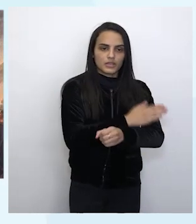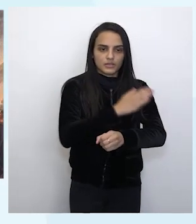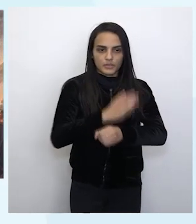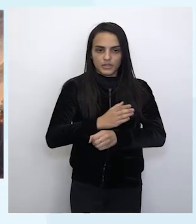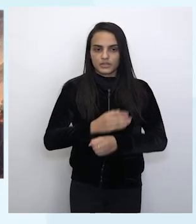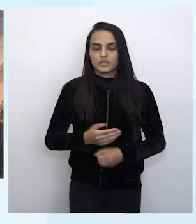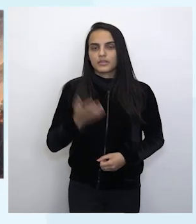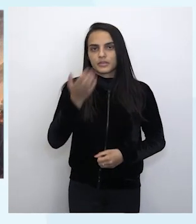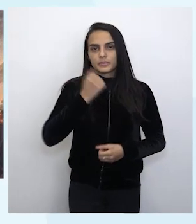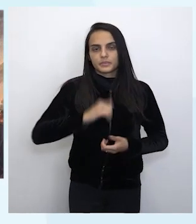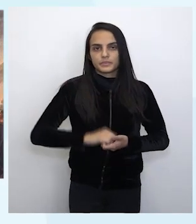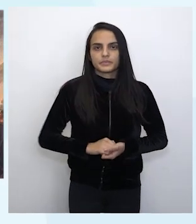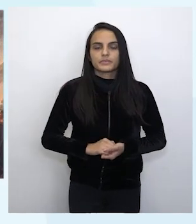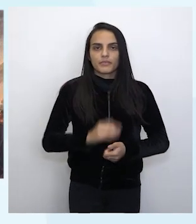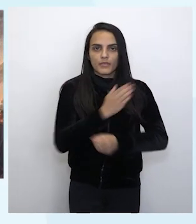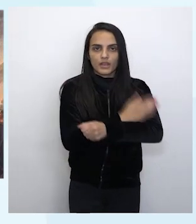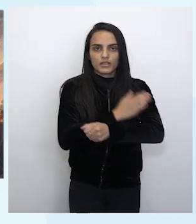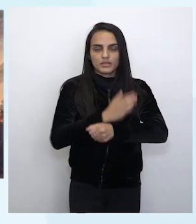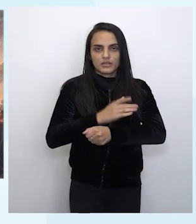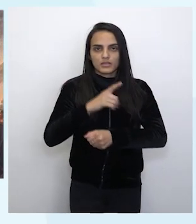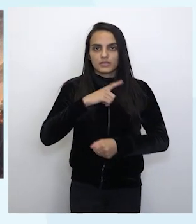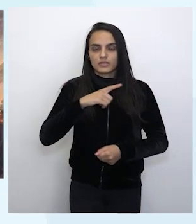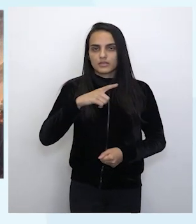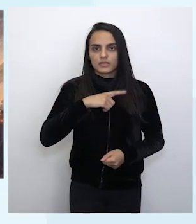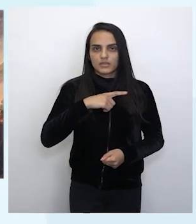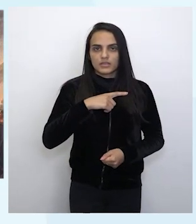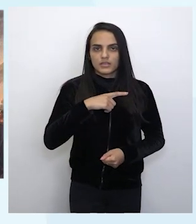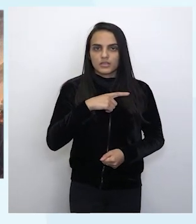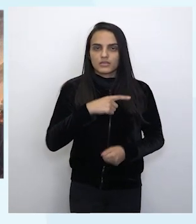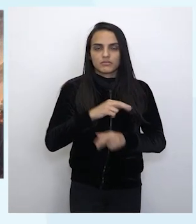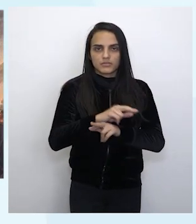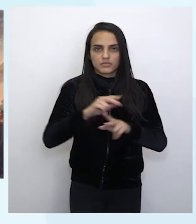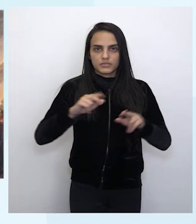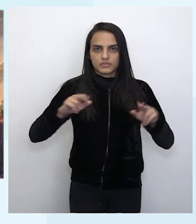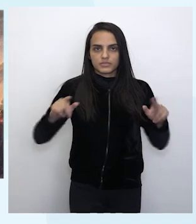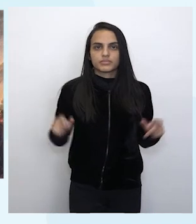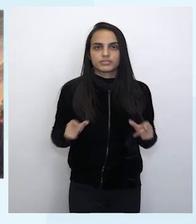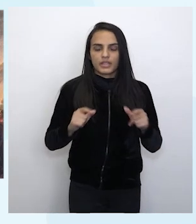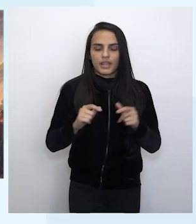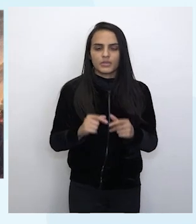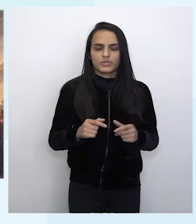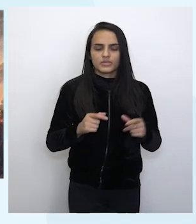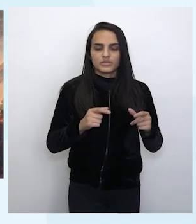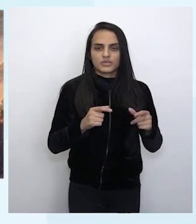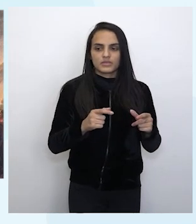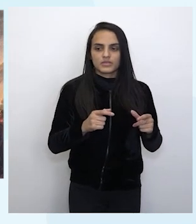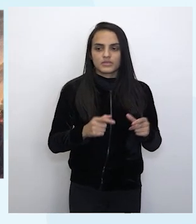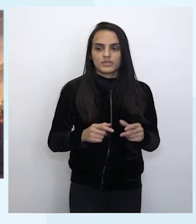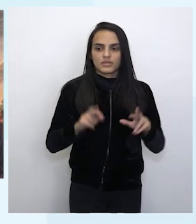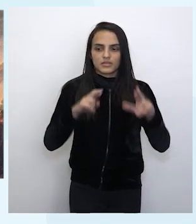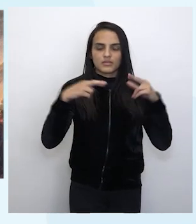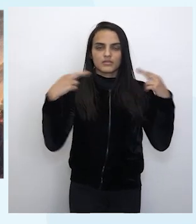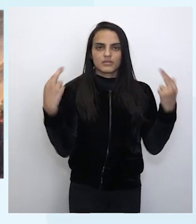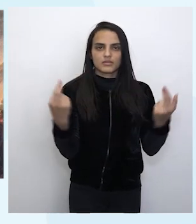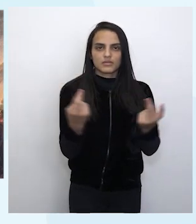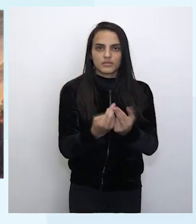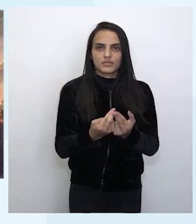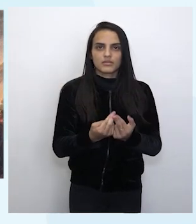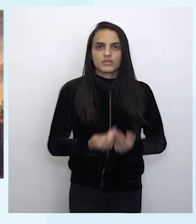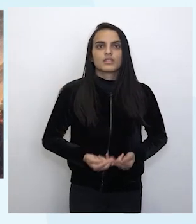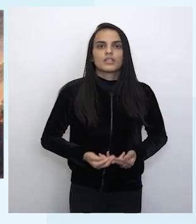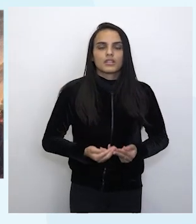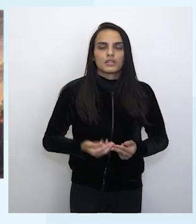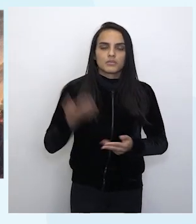Tá? Na Idade Média, nós tínhamos, né, vários reinos, tá? Só que, naquela época, gente,